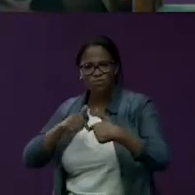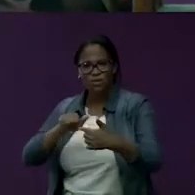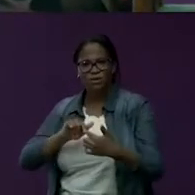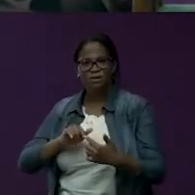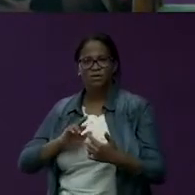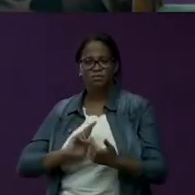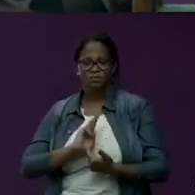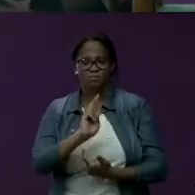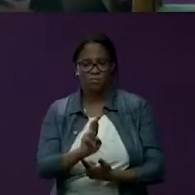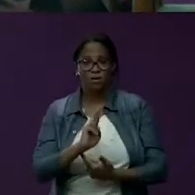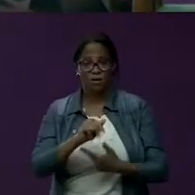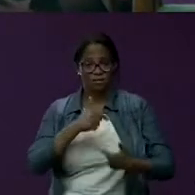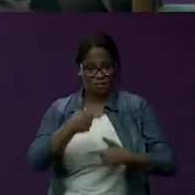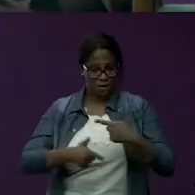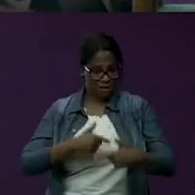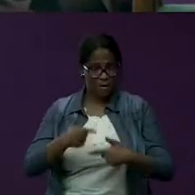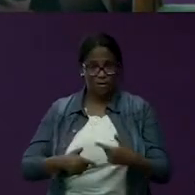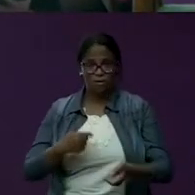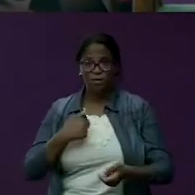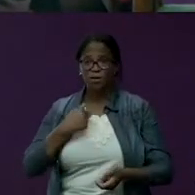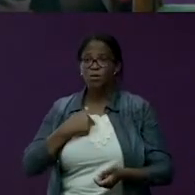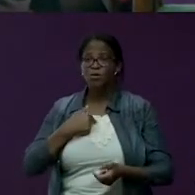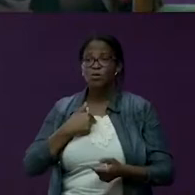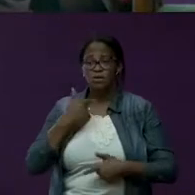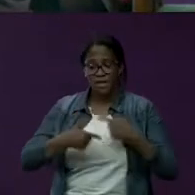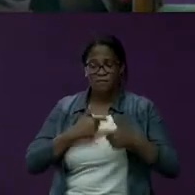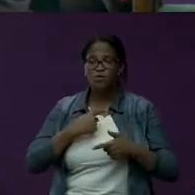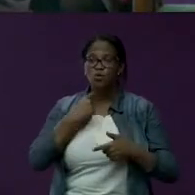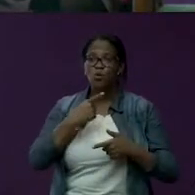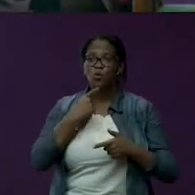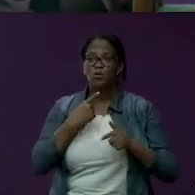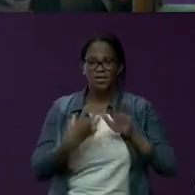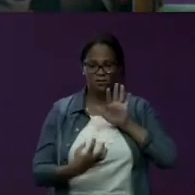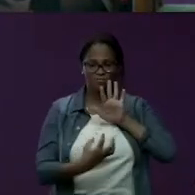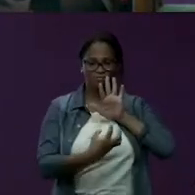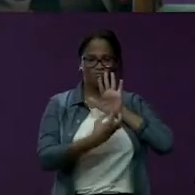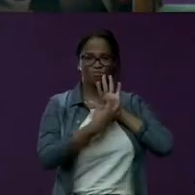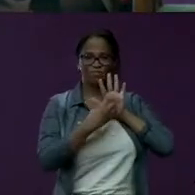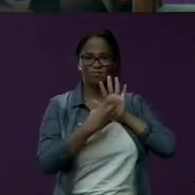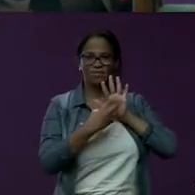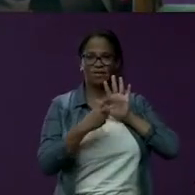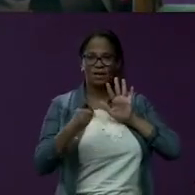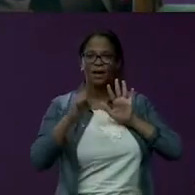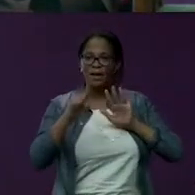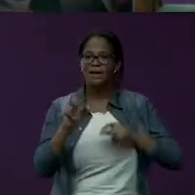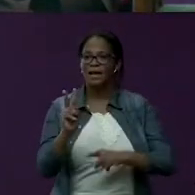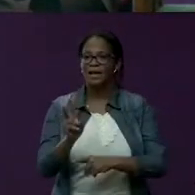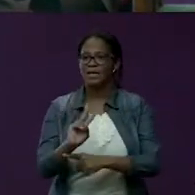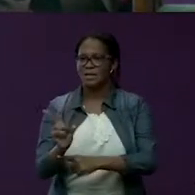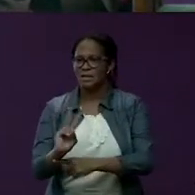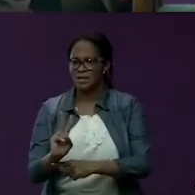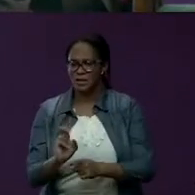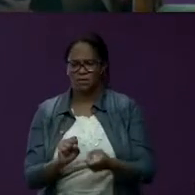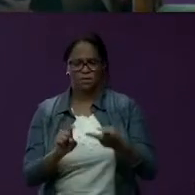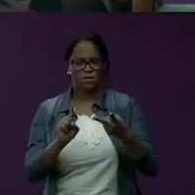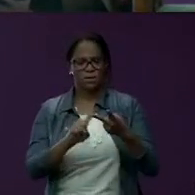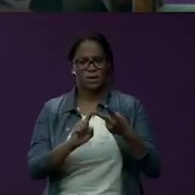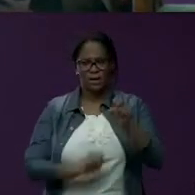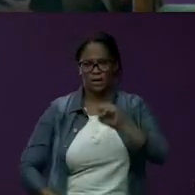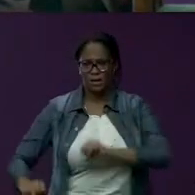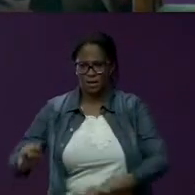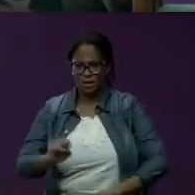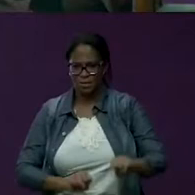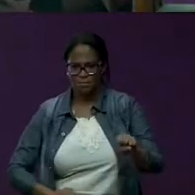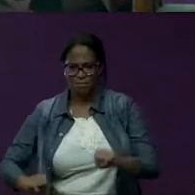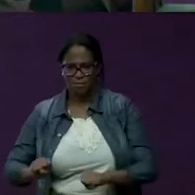estão nos serviços que a gente não conseguiu manter nos nossos quadros. É a segurança, é a